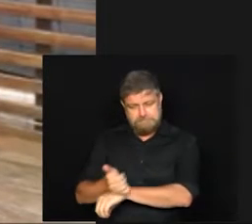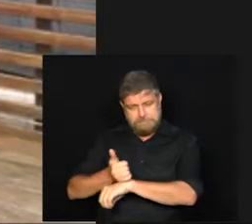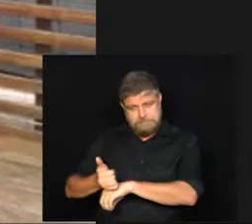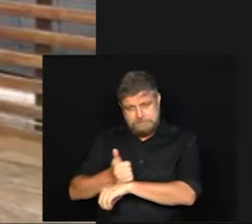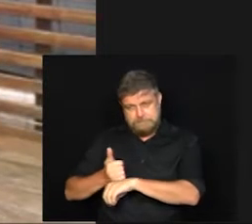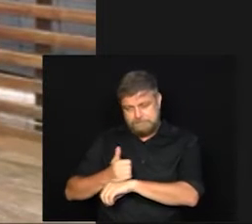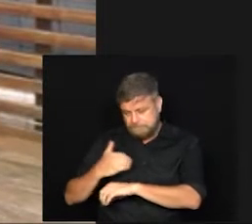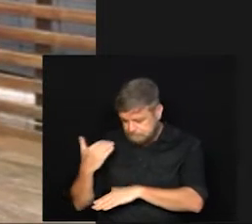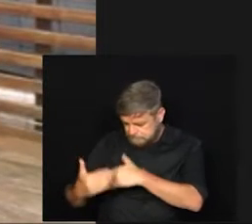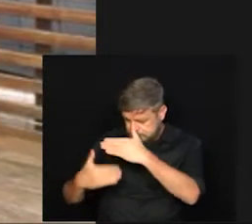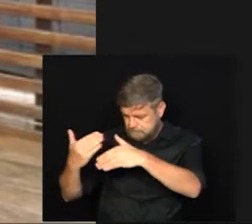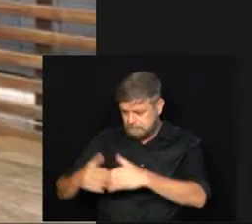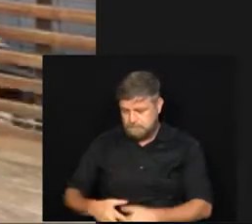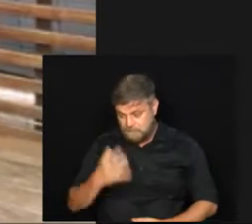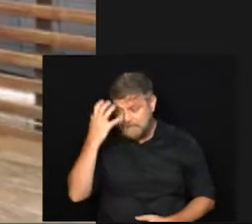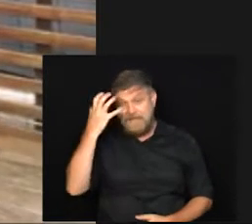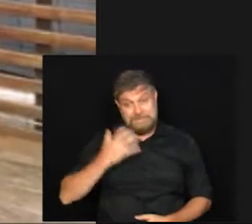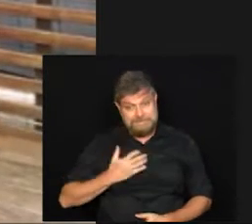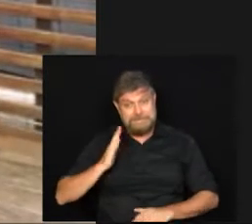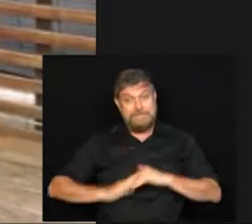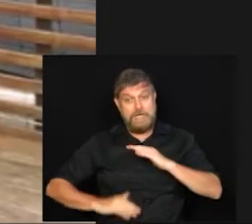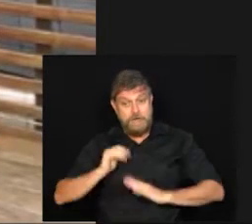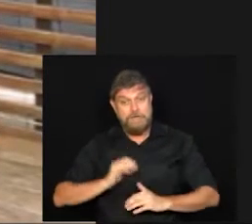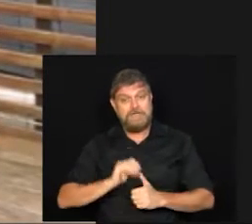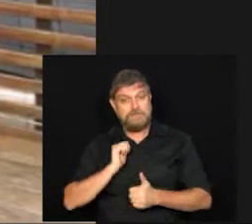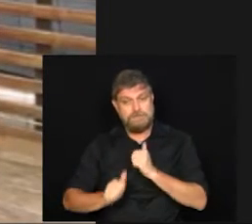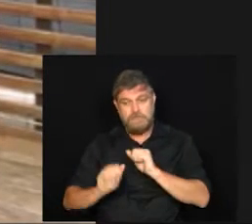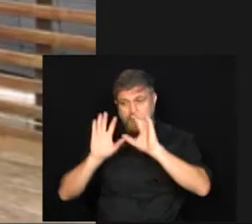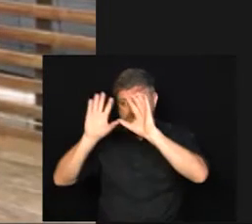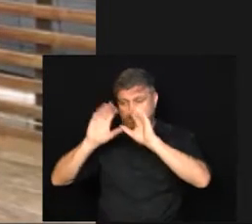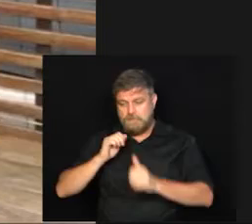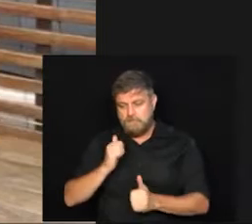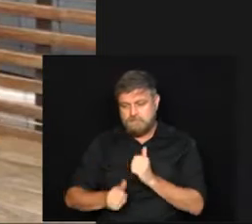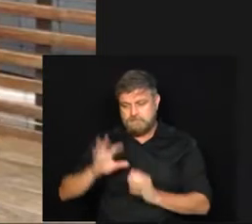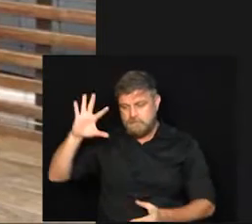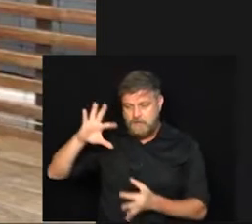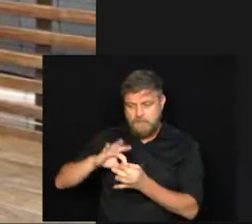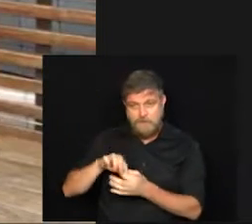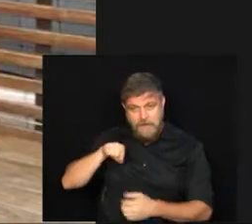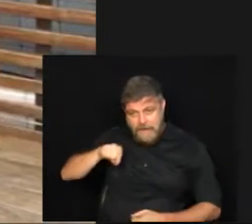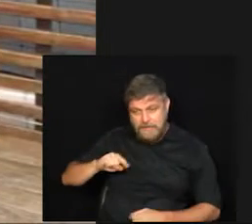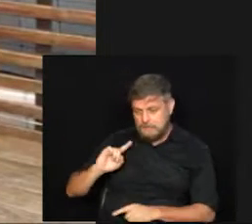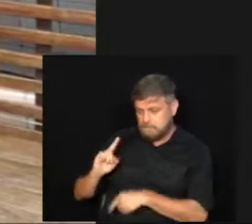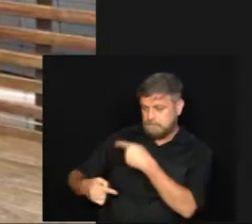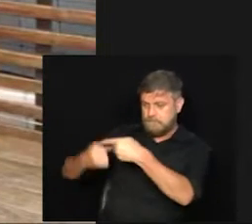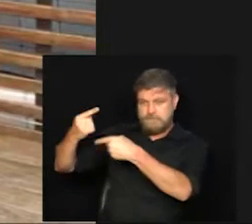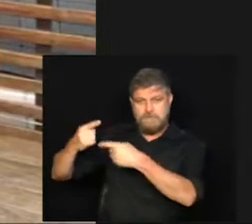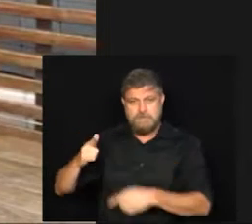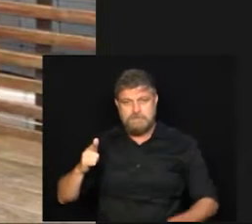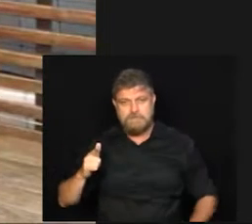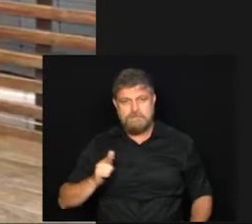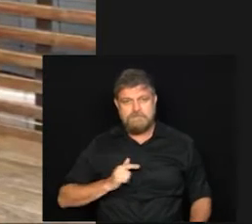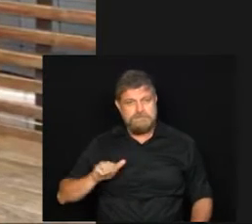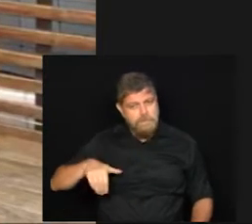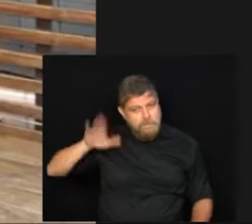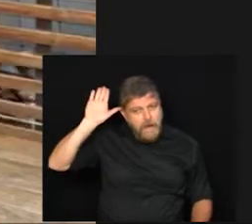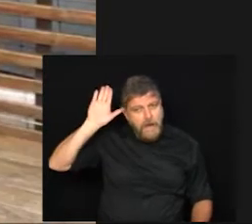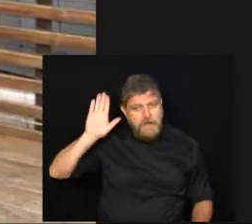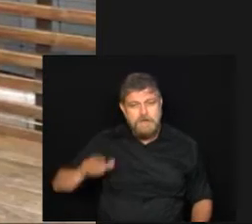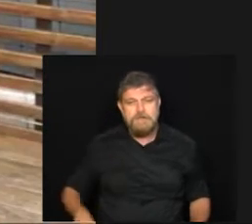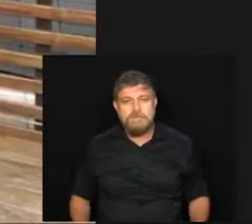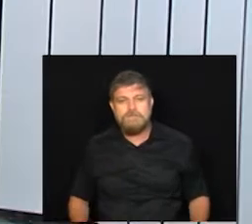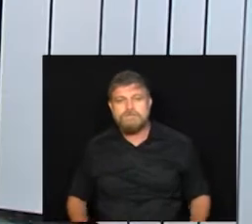estão levando a sério o esporte e com isso o esporte só tem a ganhar e eles também, né? A valorização vai aumentando cada vez mais. O